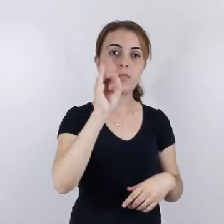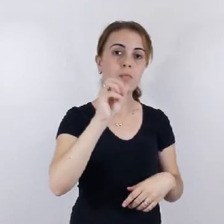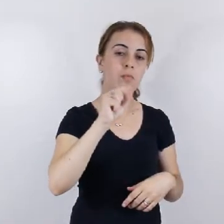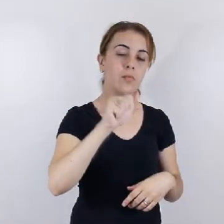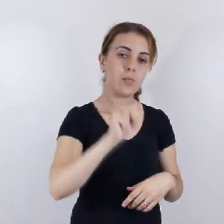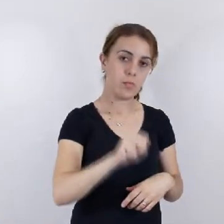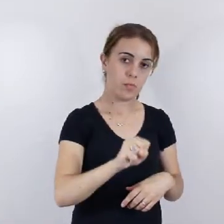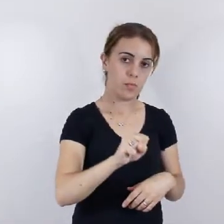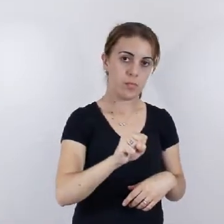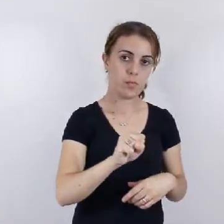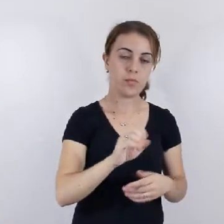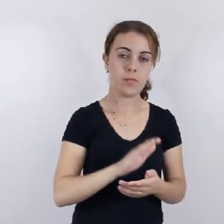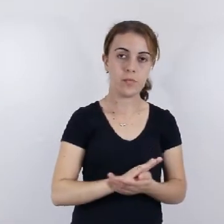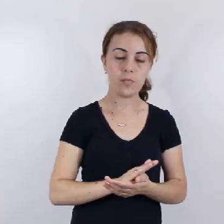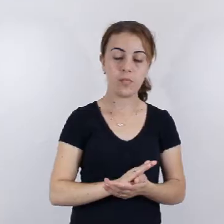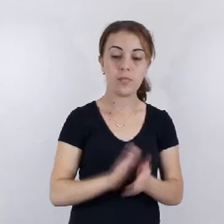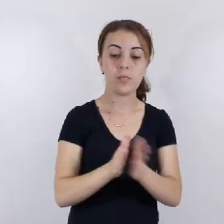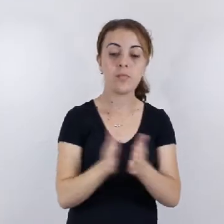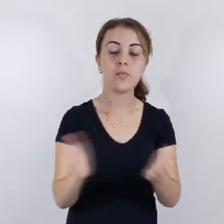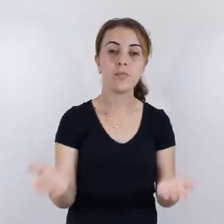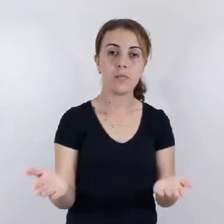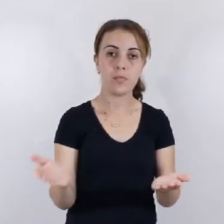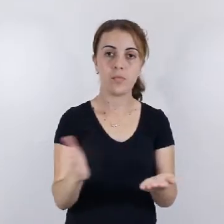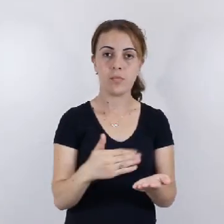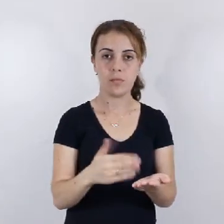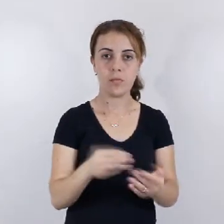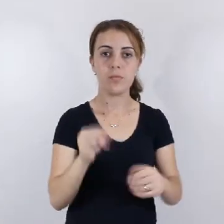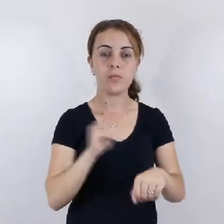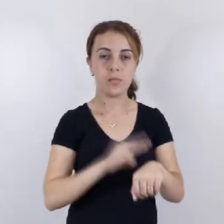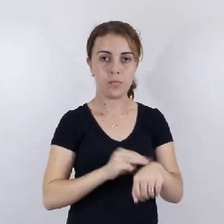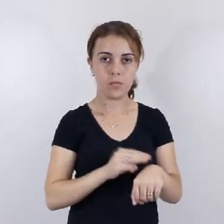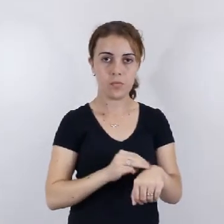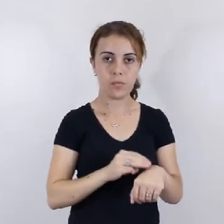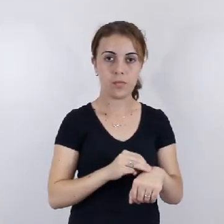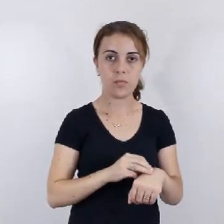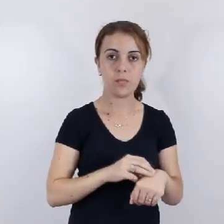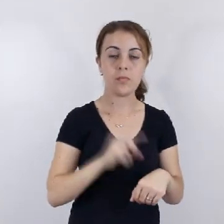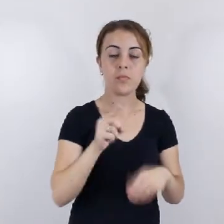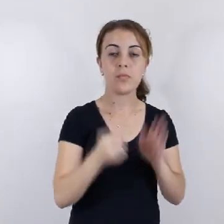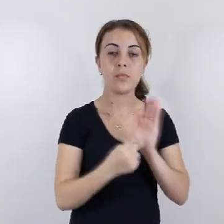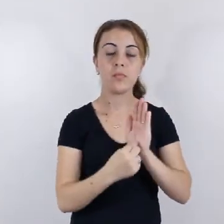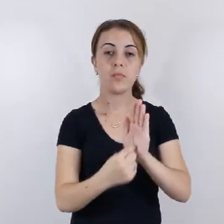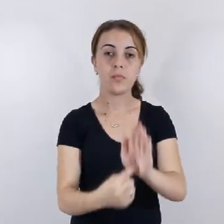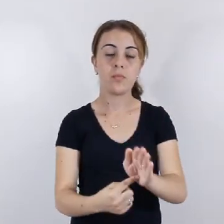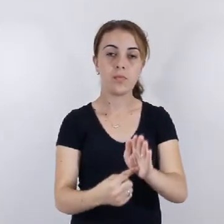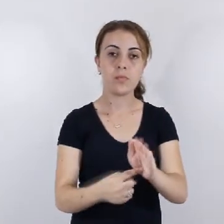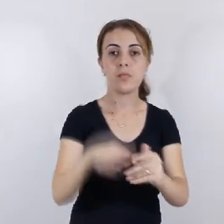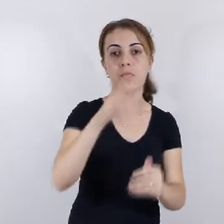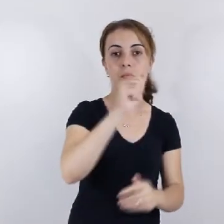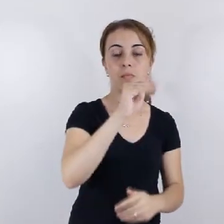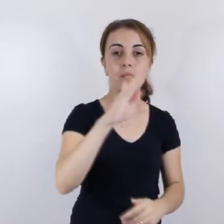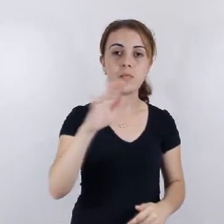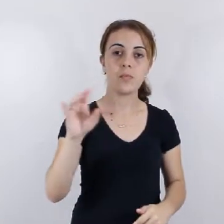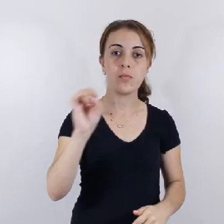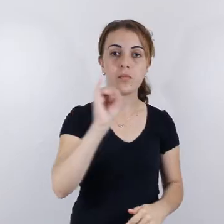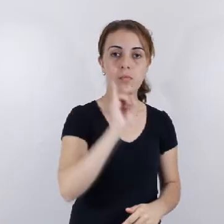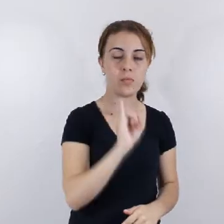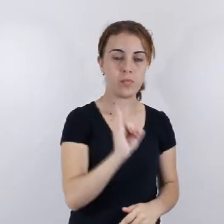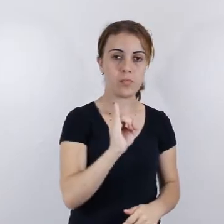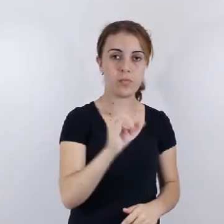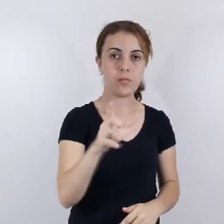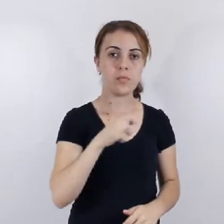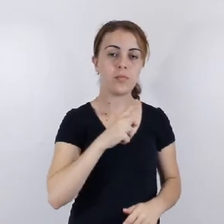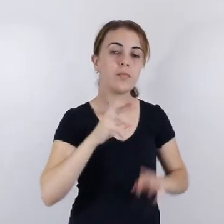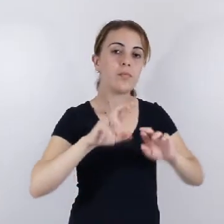números irracionais. Em alguns livros de matemática, esse conjunto é representado pela letra I. Esses